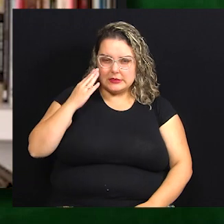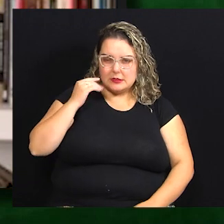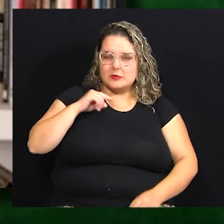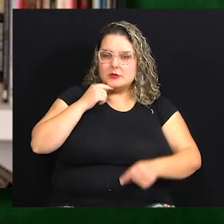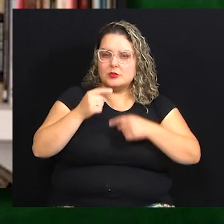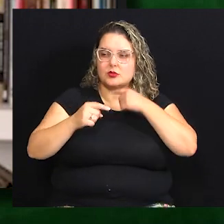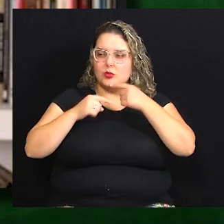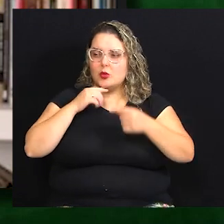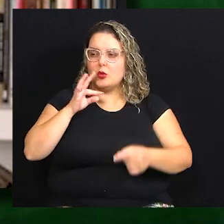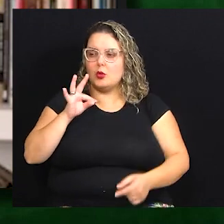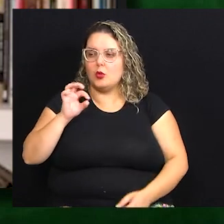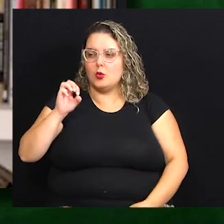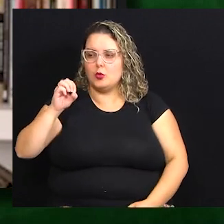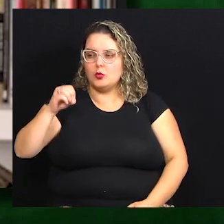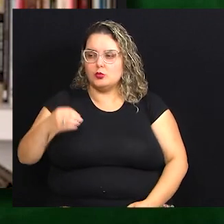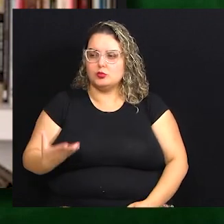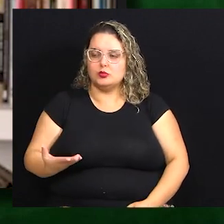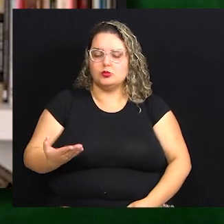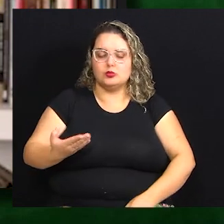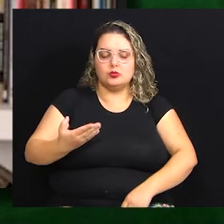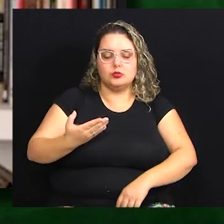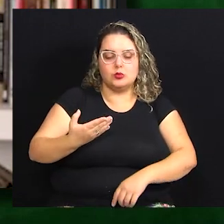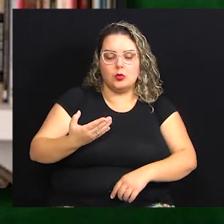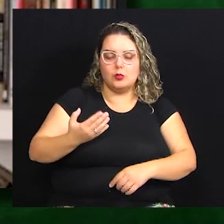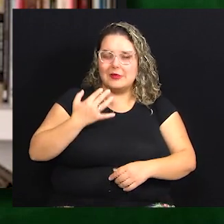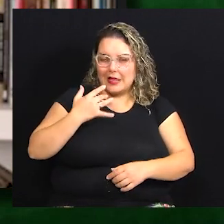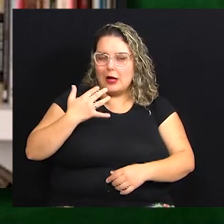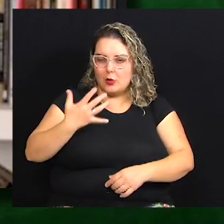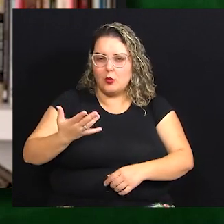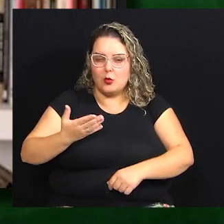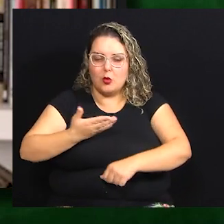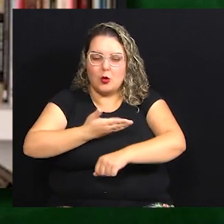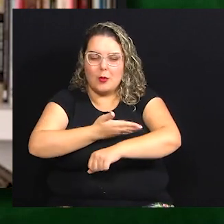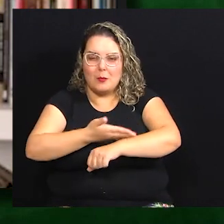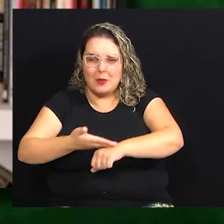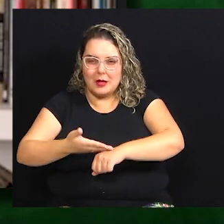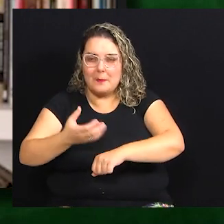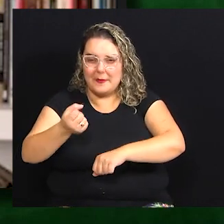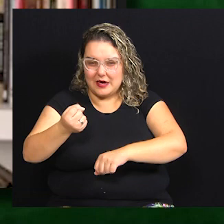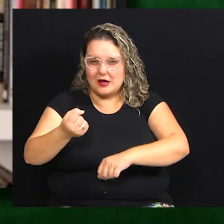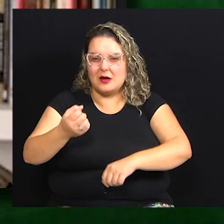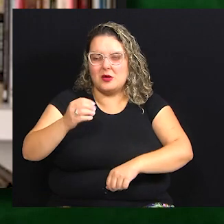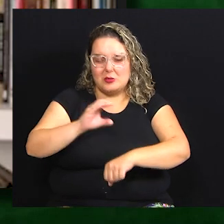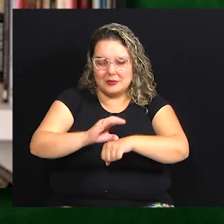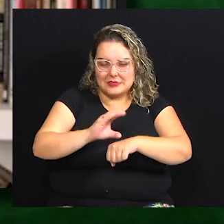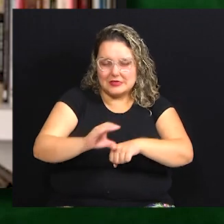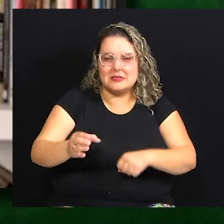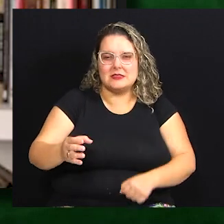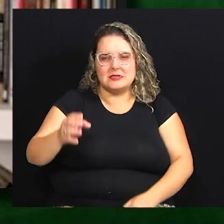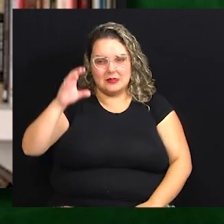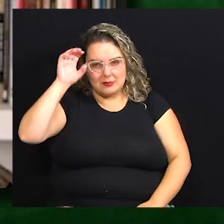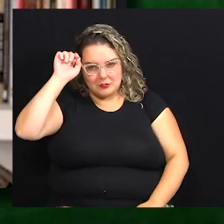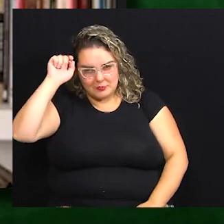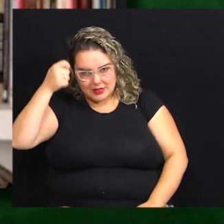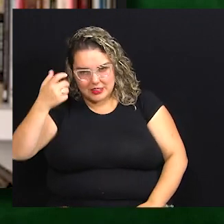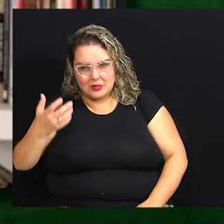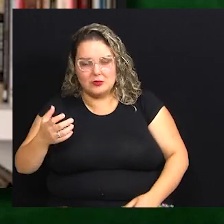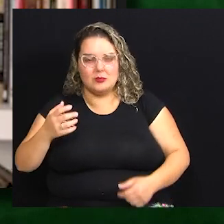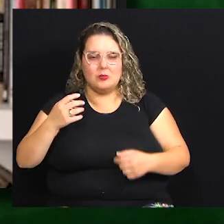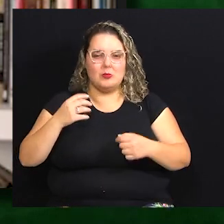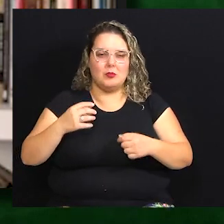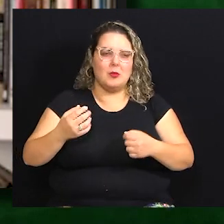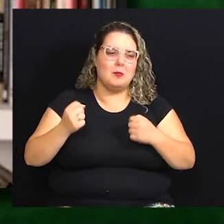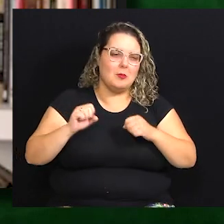vezes, o tom, né, preto, cinza, né, acaba, talvez, podendo confundir. Então, felizmente, nós conseguimos dar